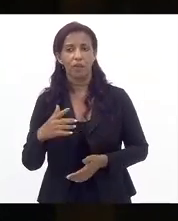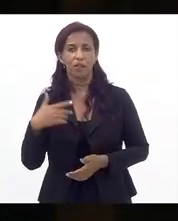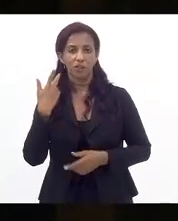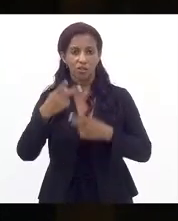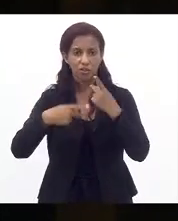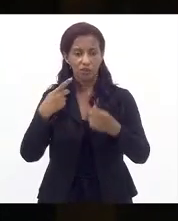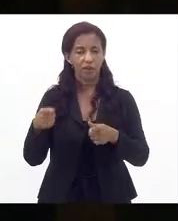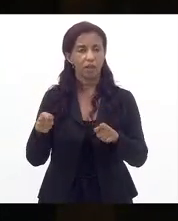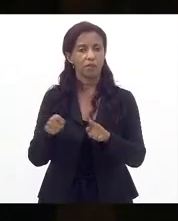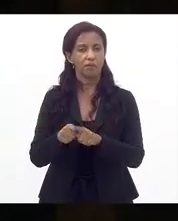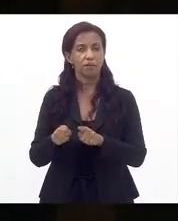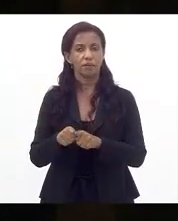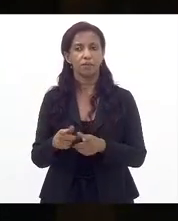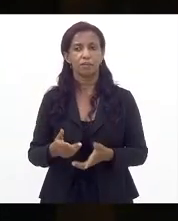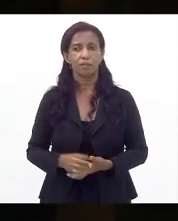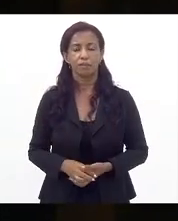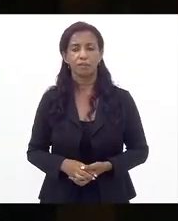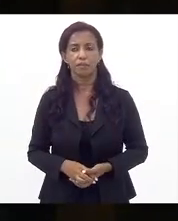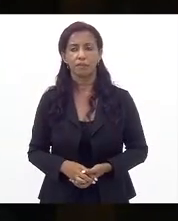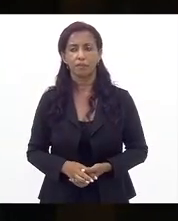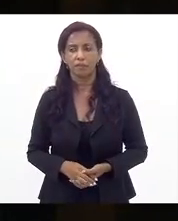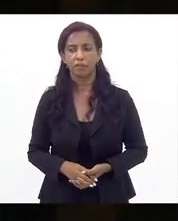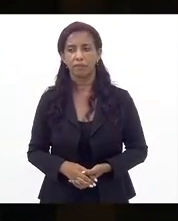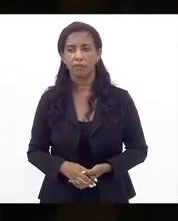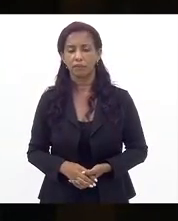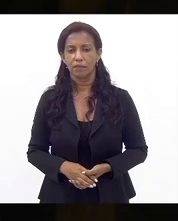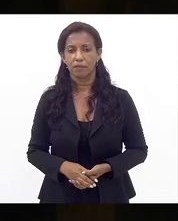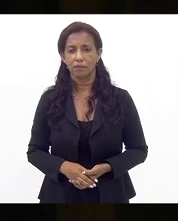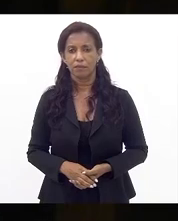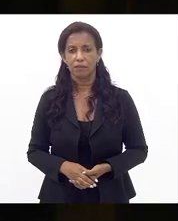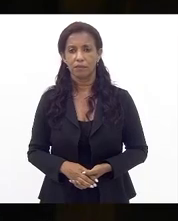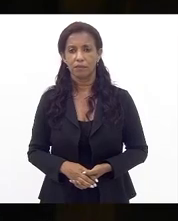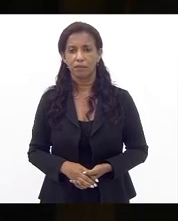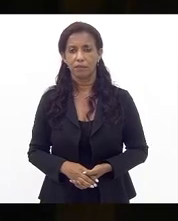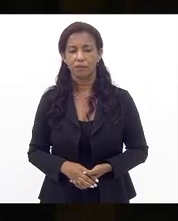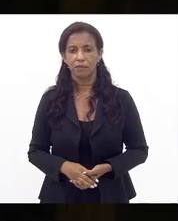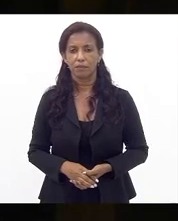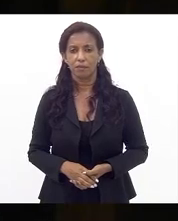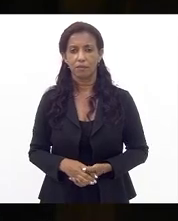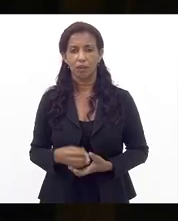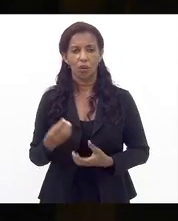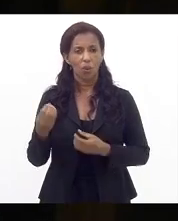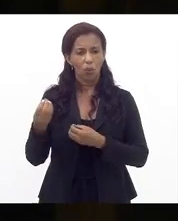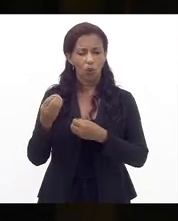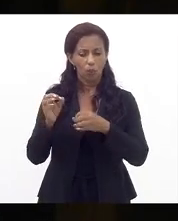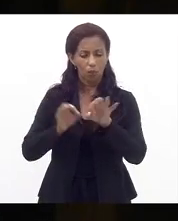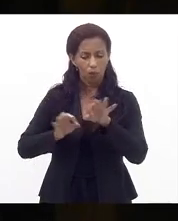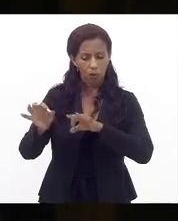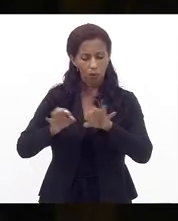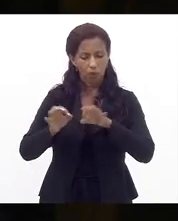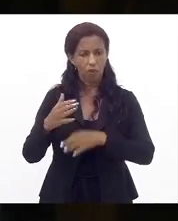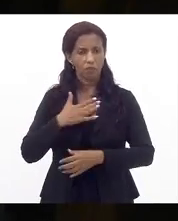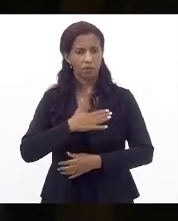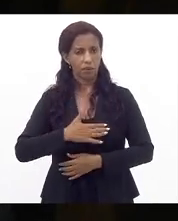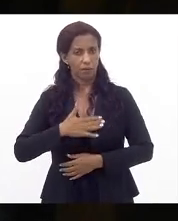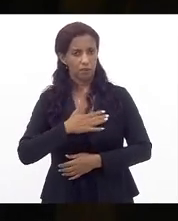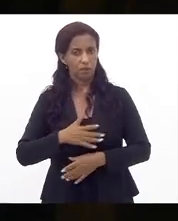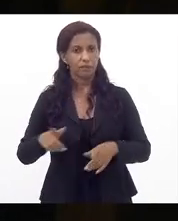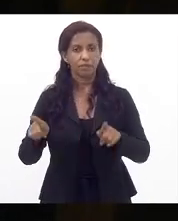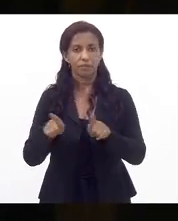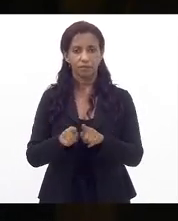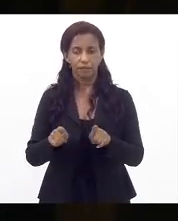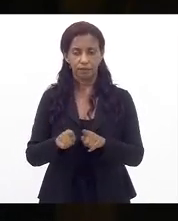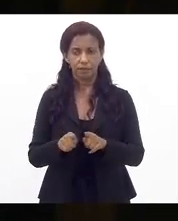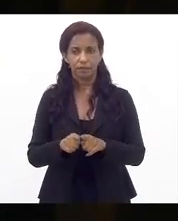gente tinha falado também sobre a questão do Como organizar isso nós teremos o maior prazer também